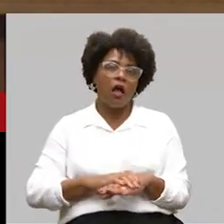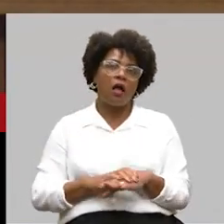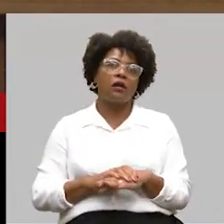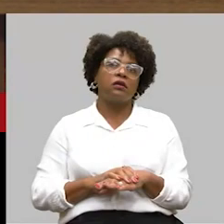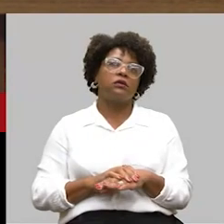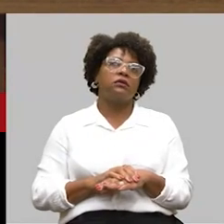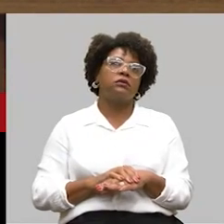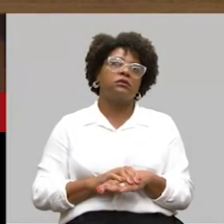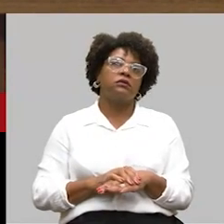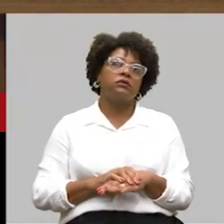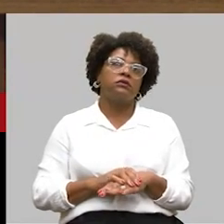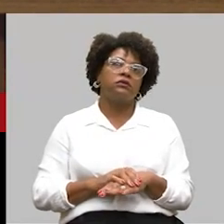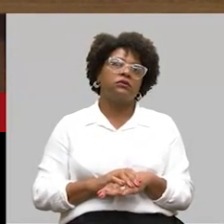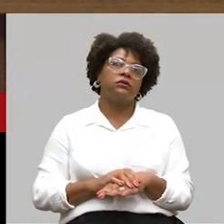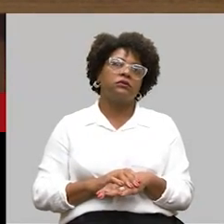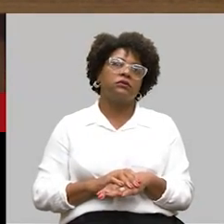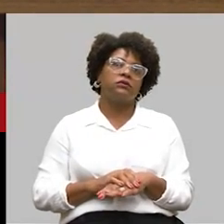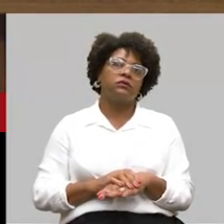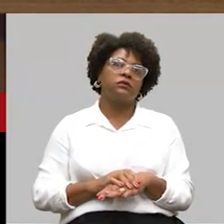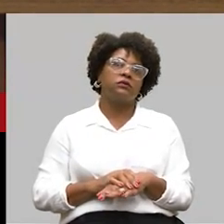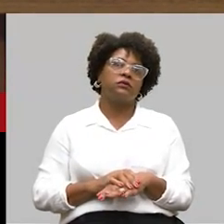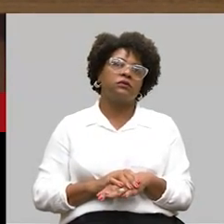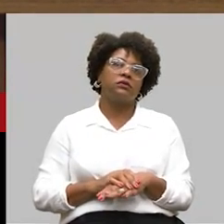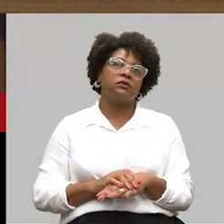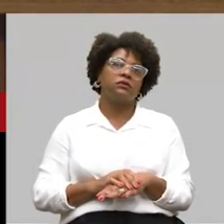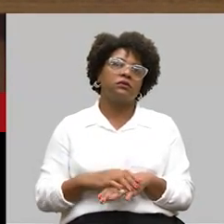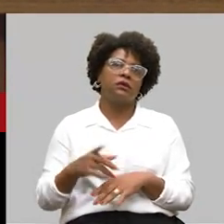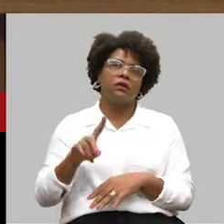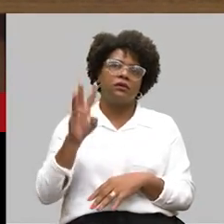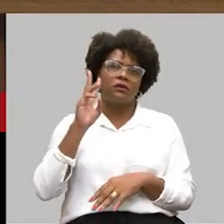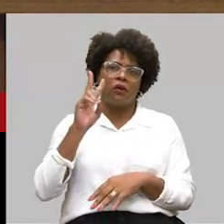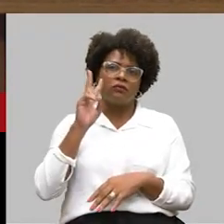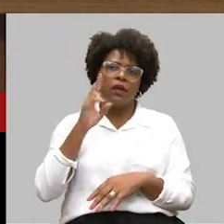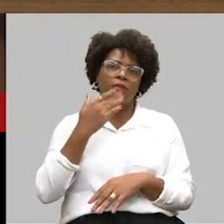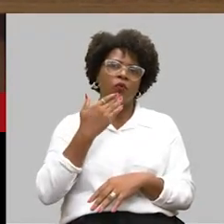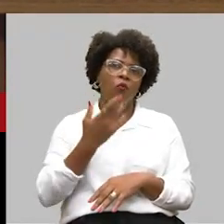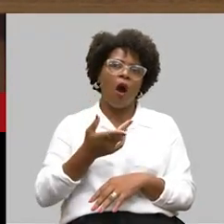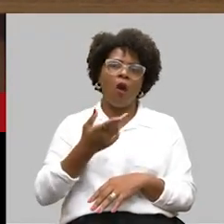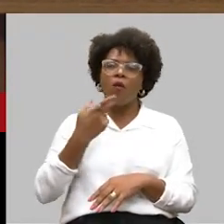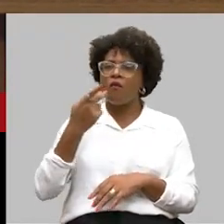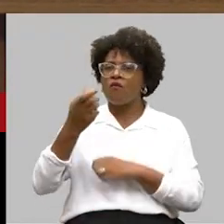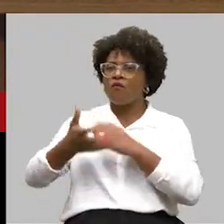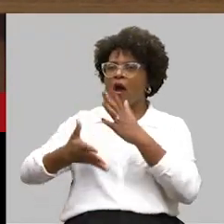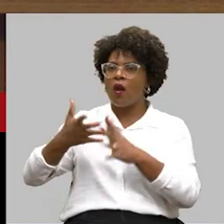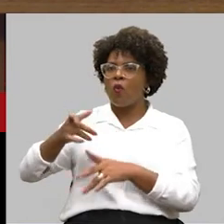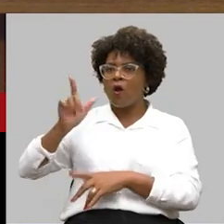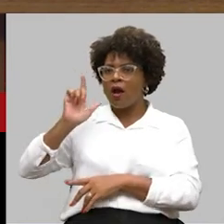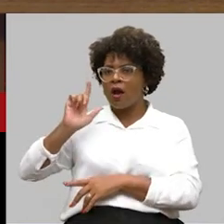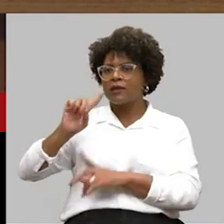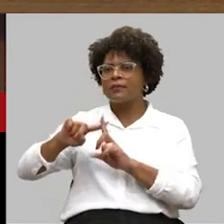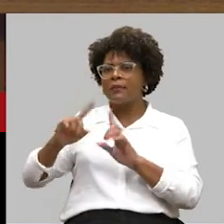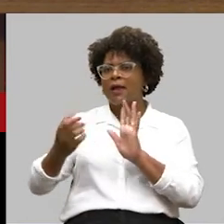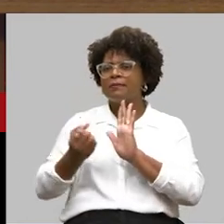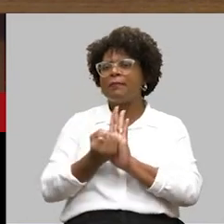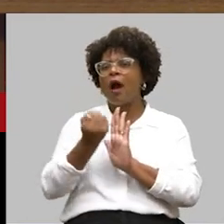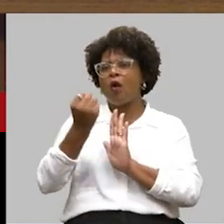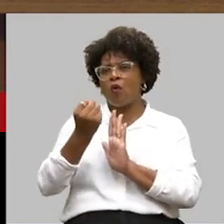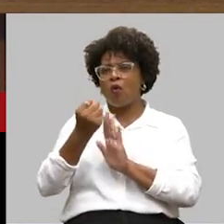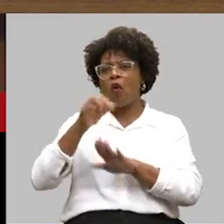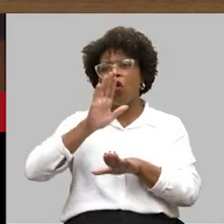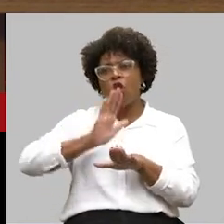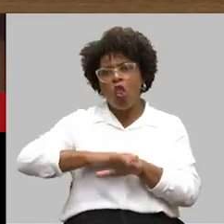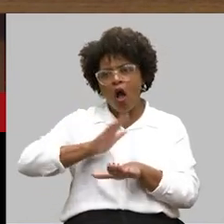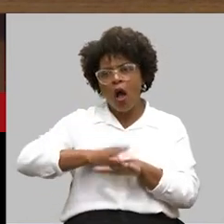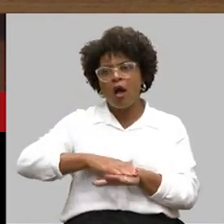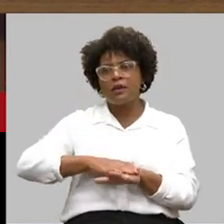que como eu ouvi eu não lembro qual foi das duas que falaram mas ficou muito Marcado Assim que somos nós